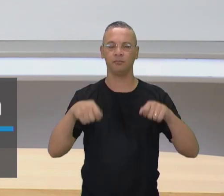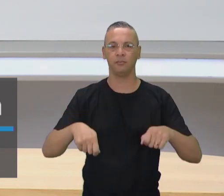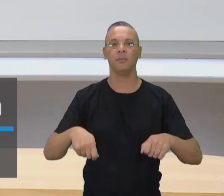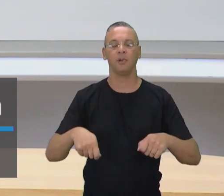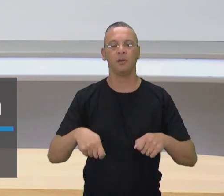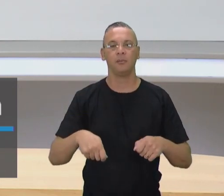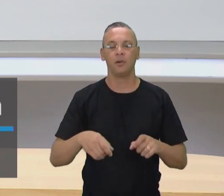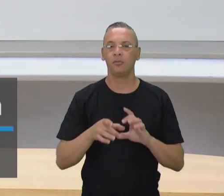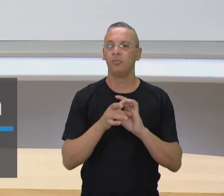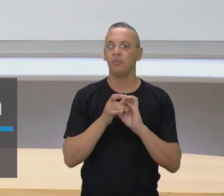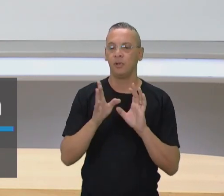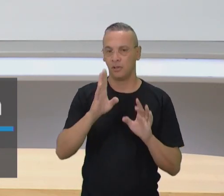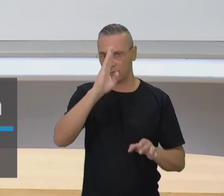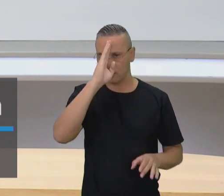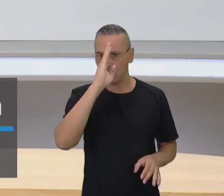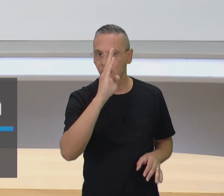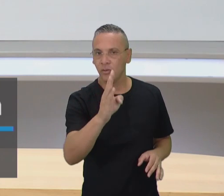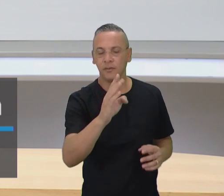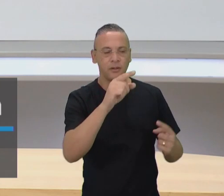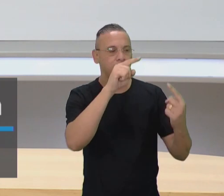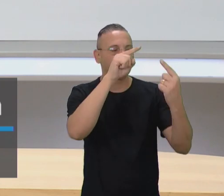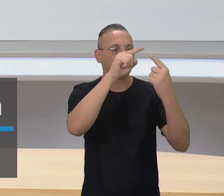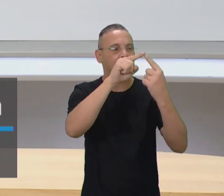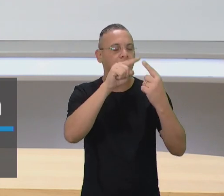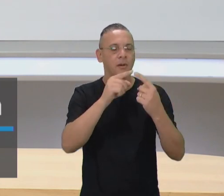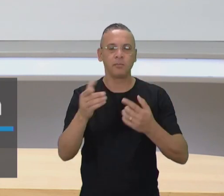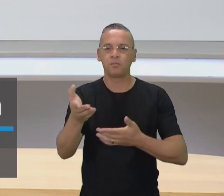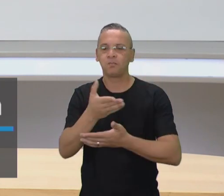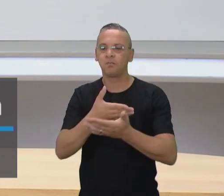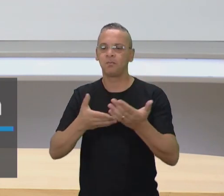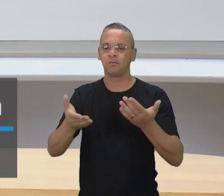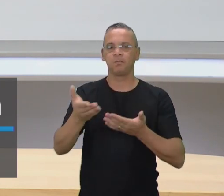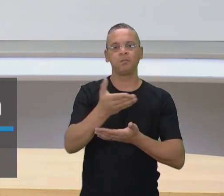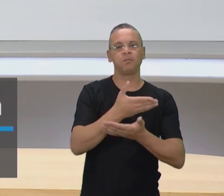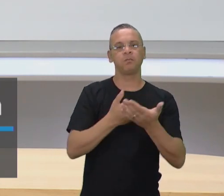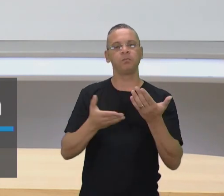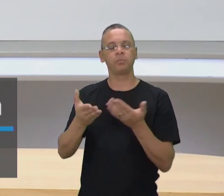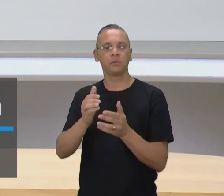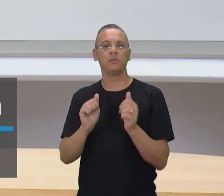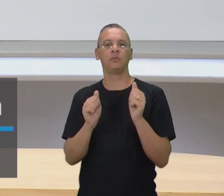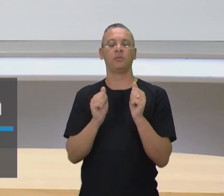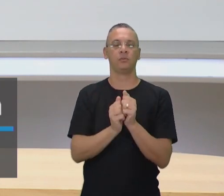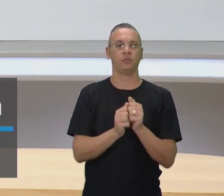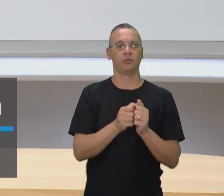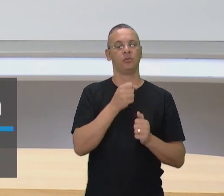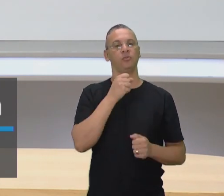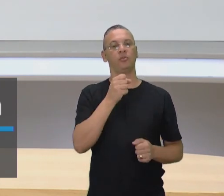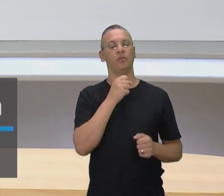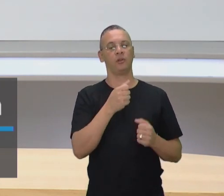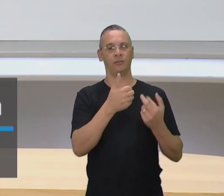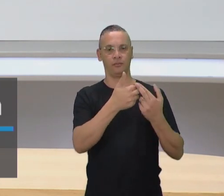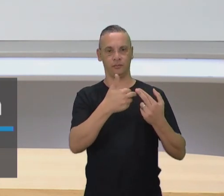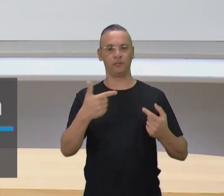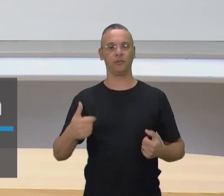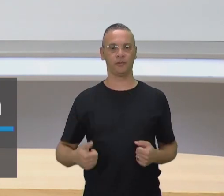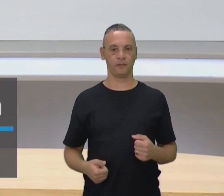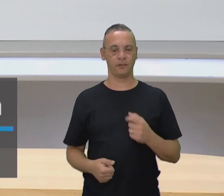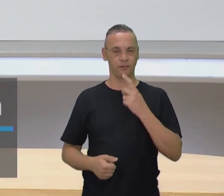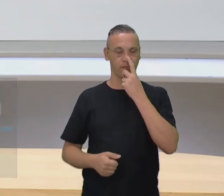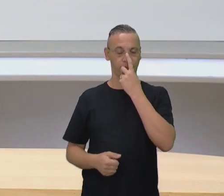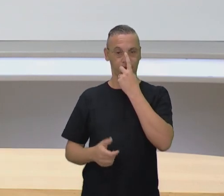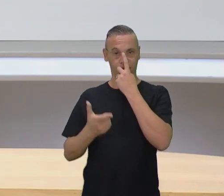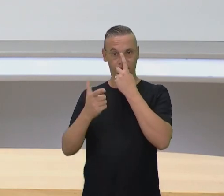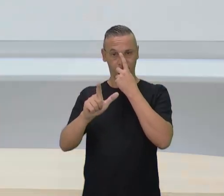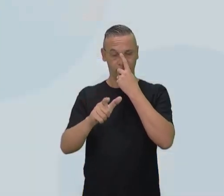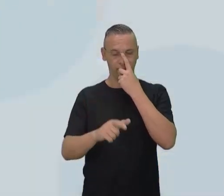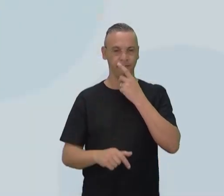ter esse acesso mais direto para poder interagir com o campo jornalístico, né, o observatório. Muito bem, continuando